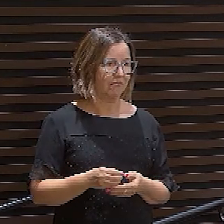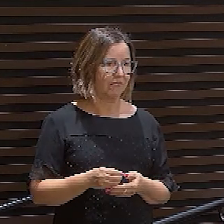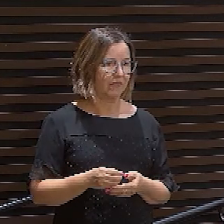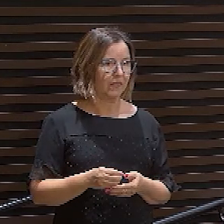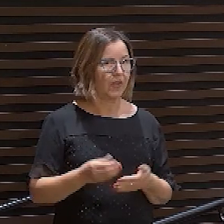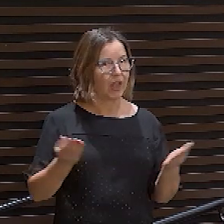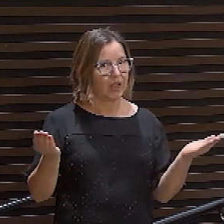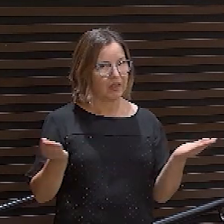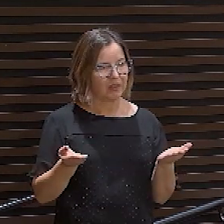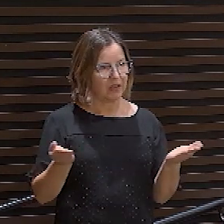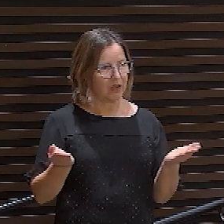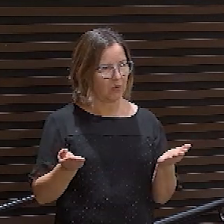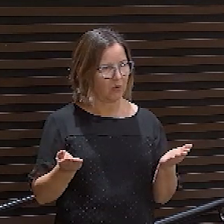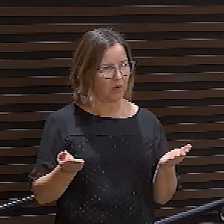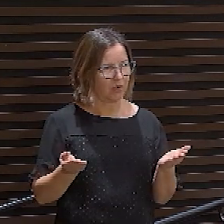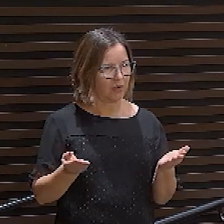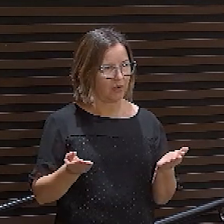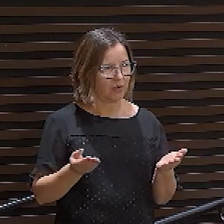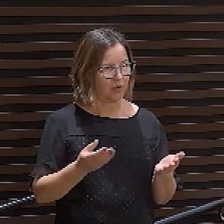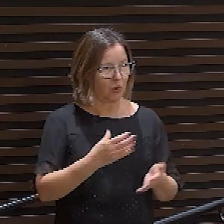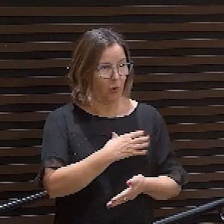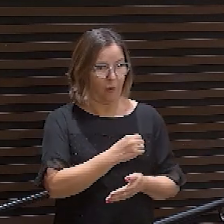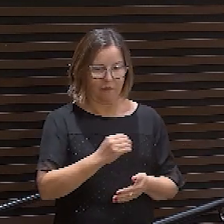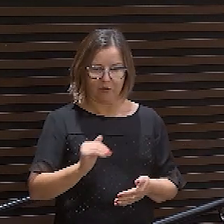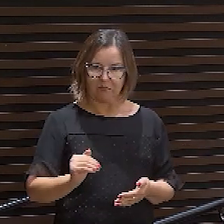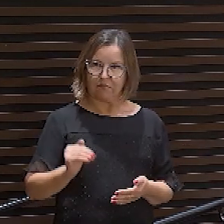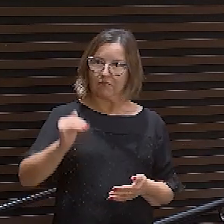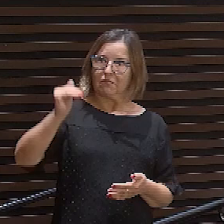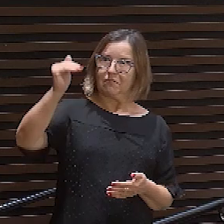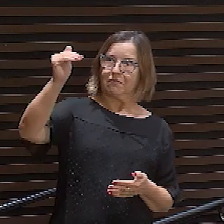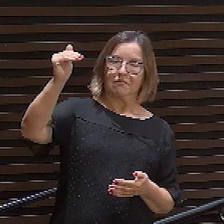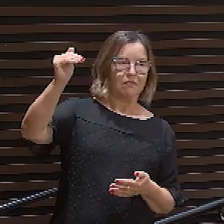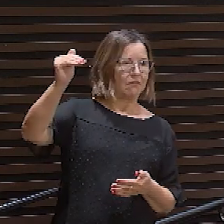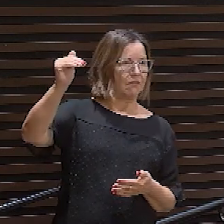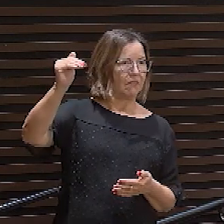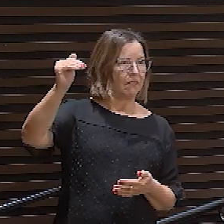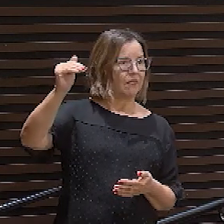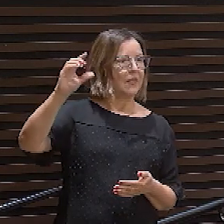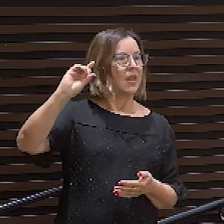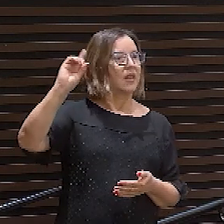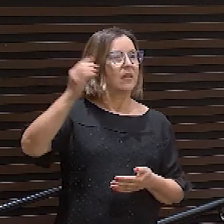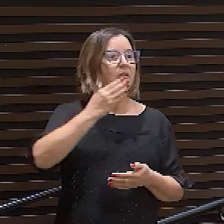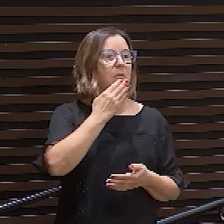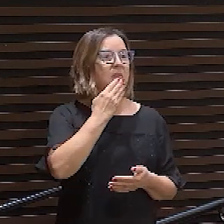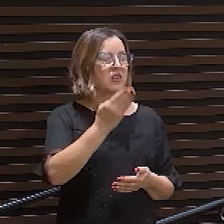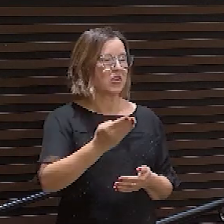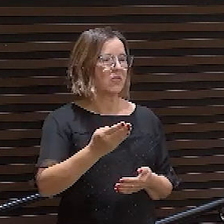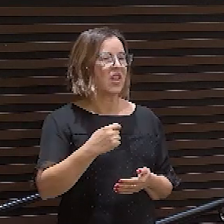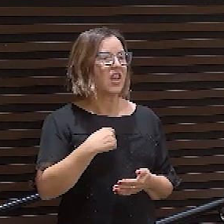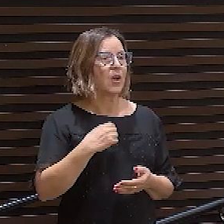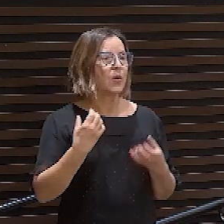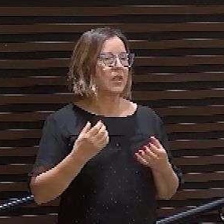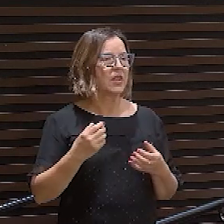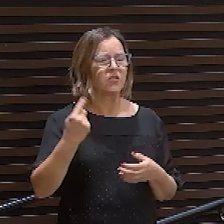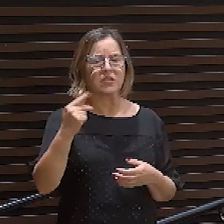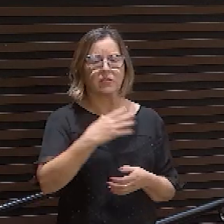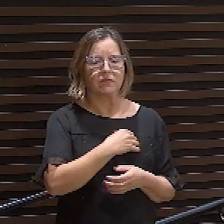E agora que o filho é moço, ele diz, agora eu quero esse menino no altar. O senhor está